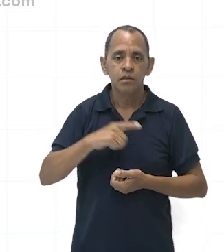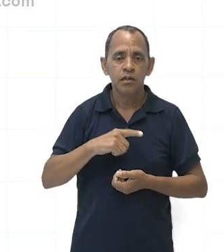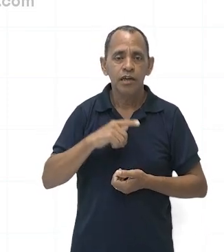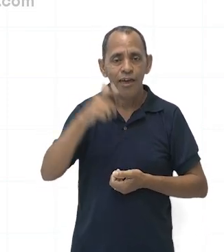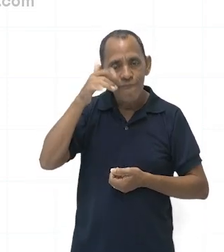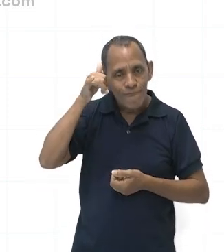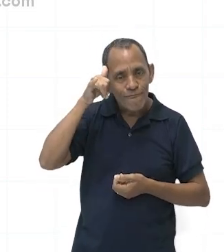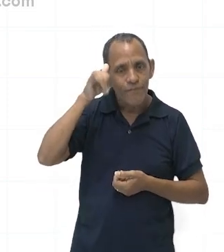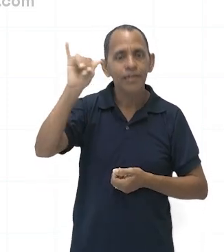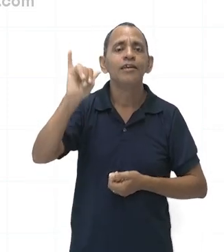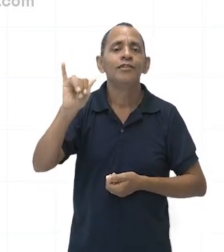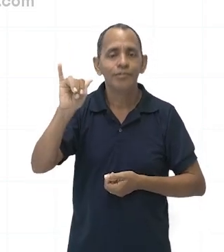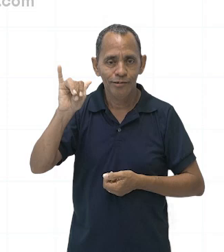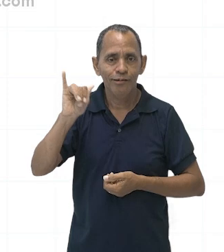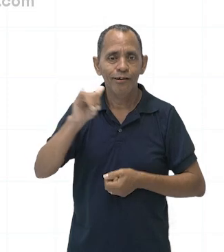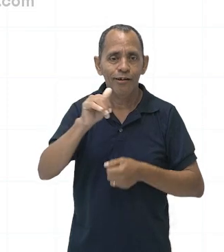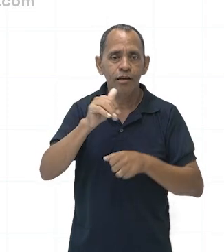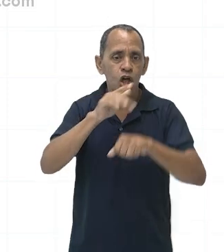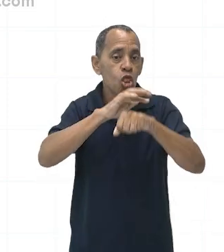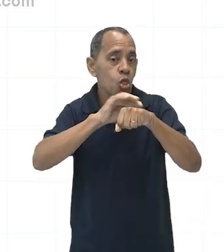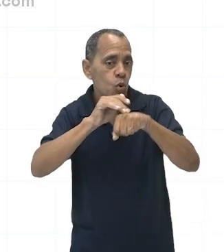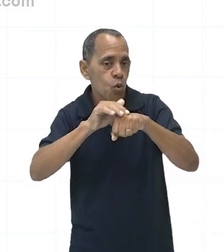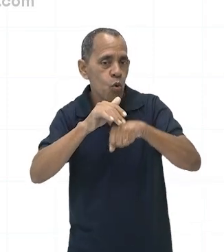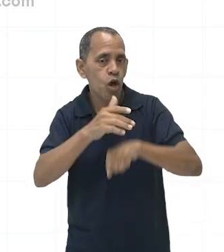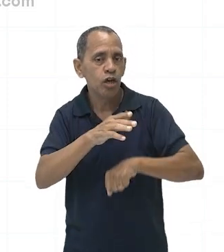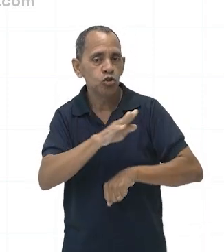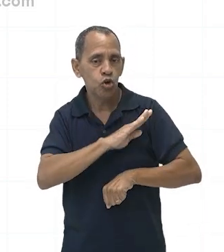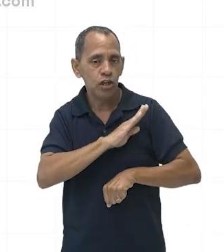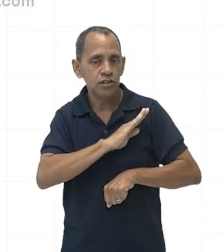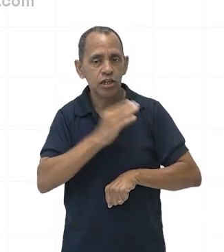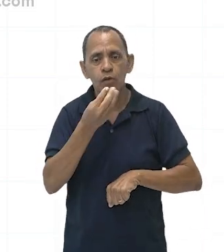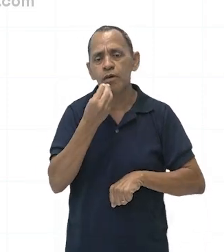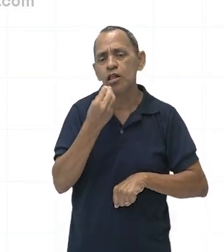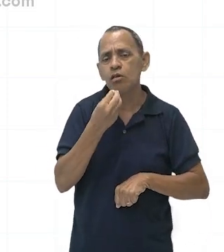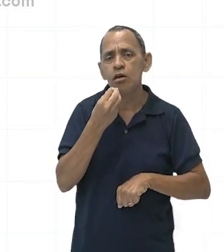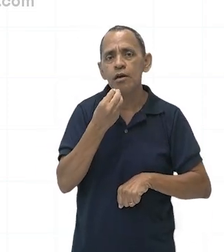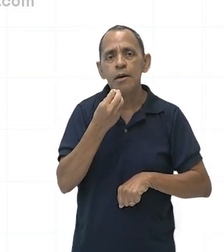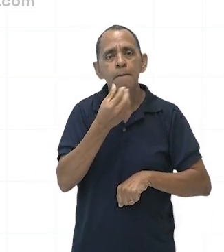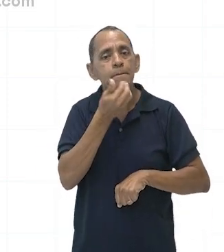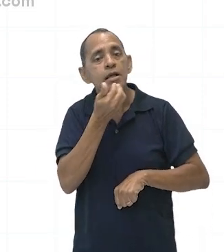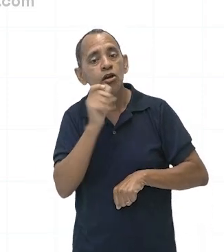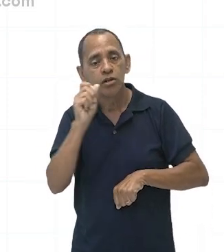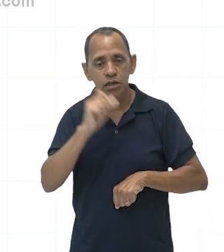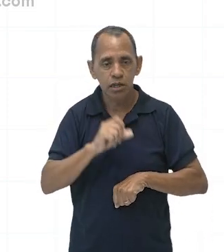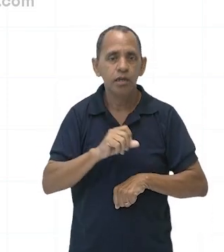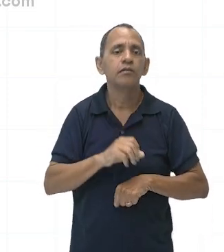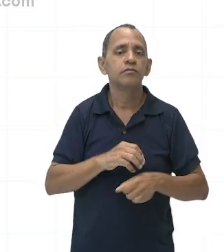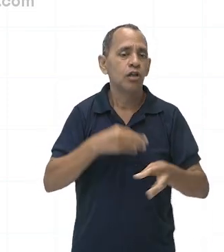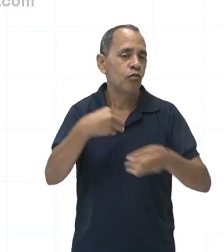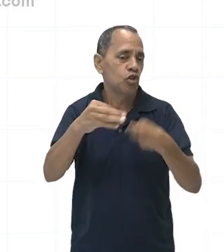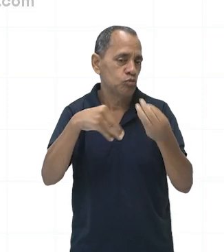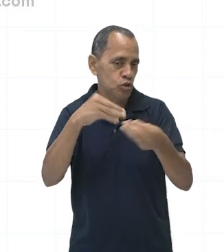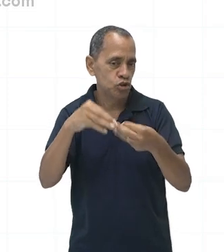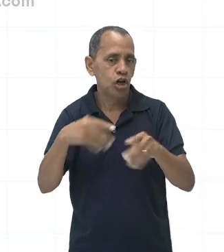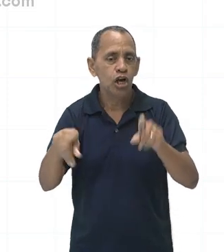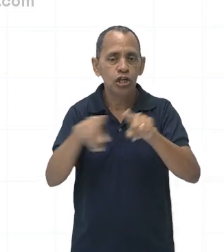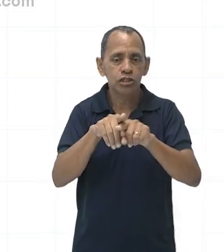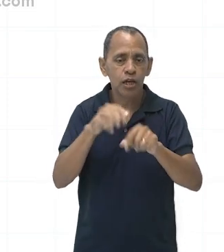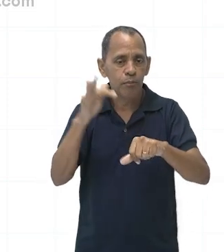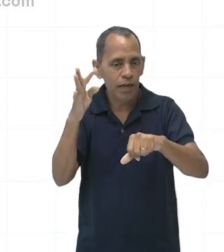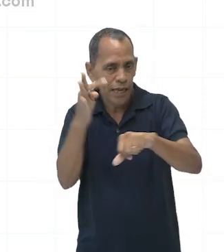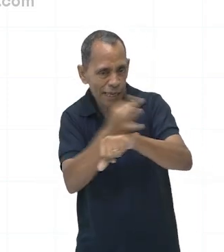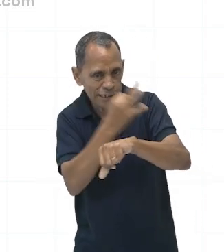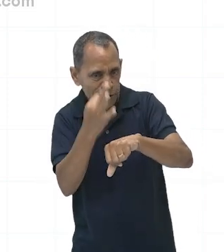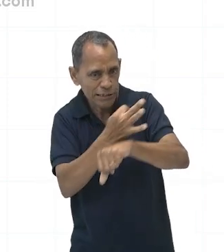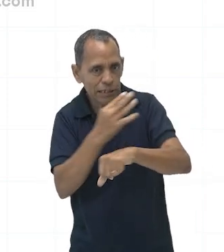Vai melhorar a nossa flexibilidade e a nossa resistência. Estimula a nossa memória, porque